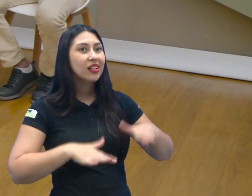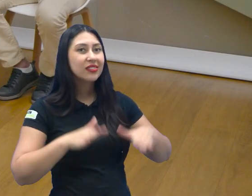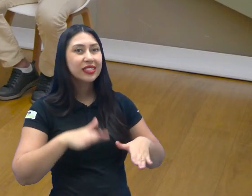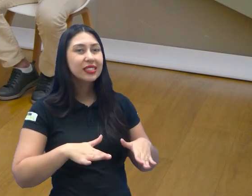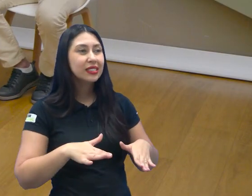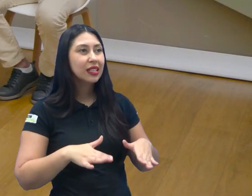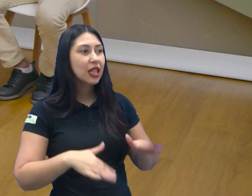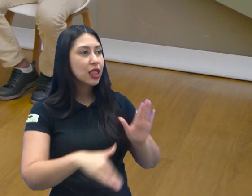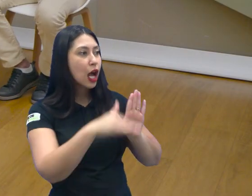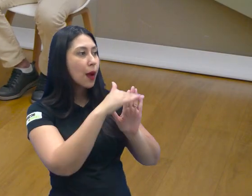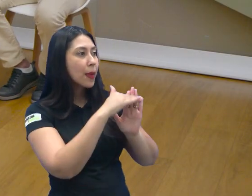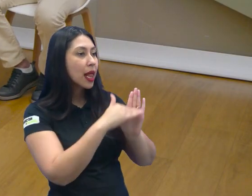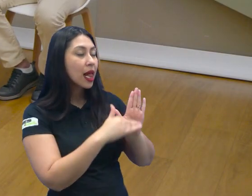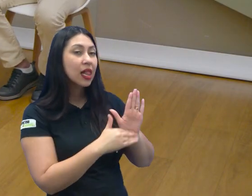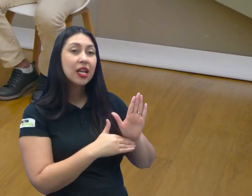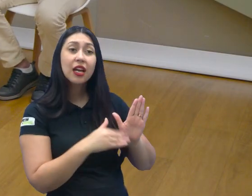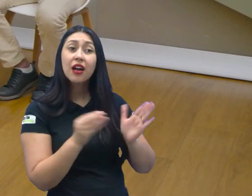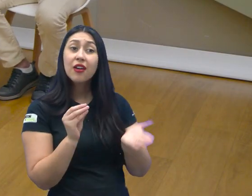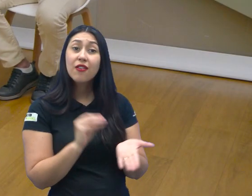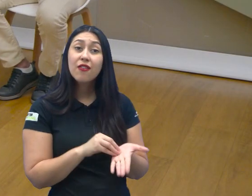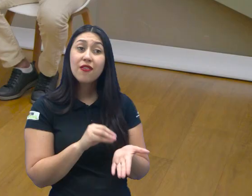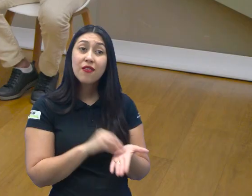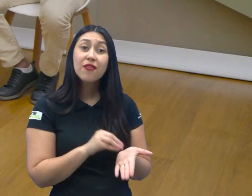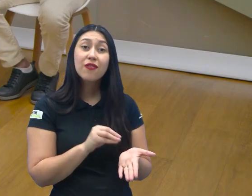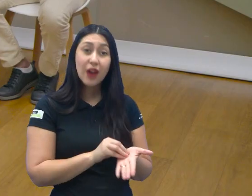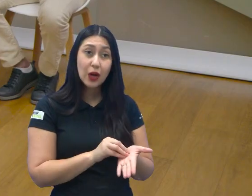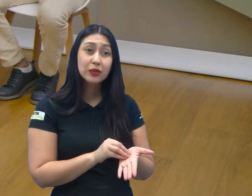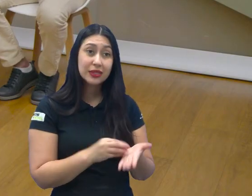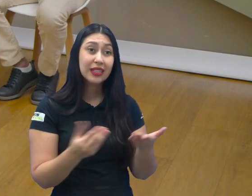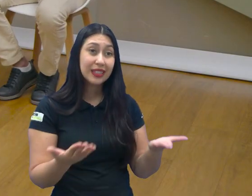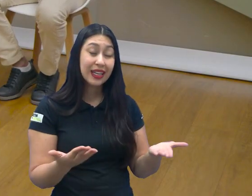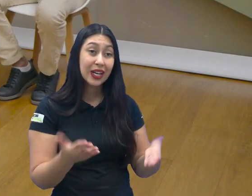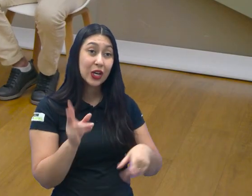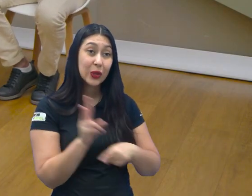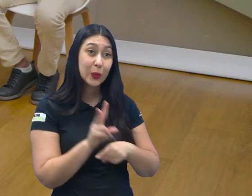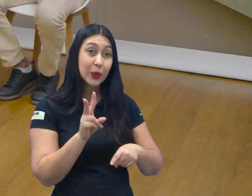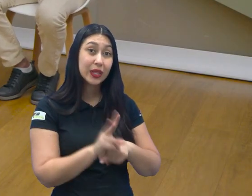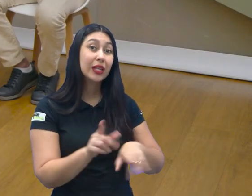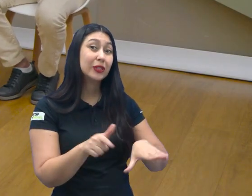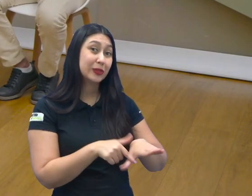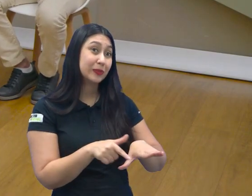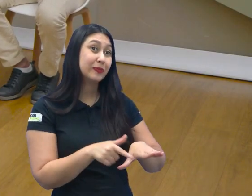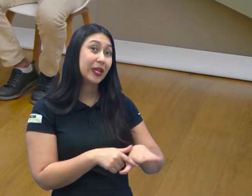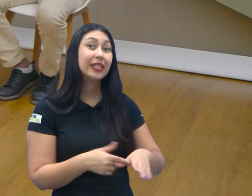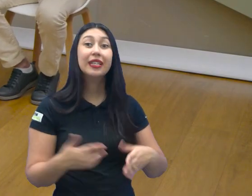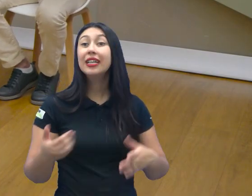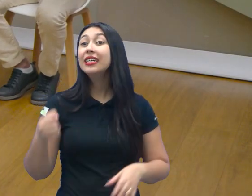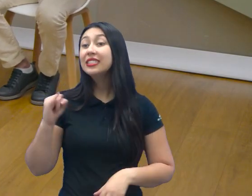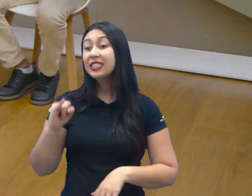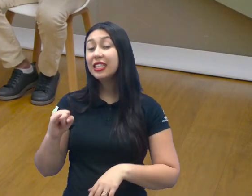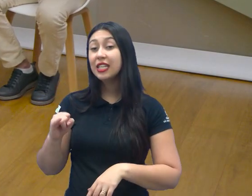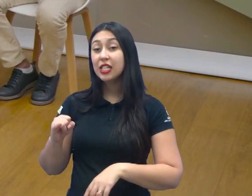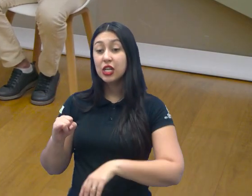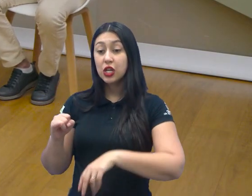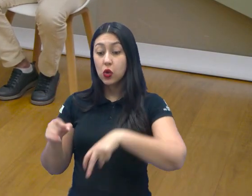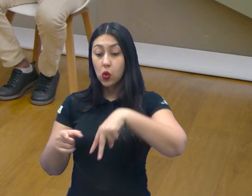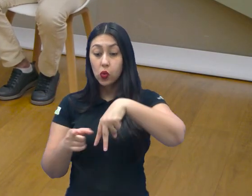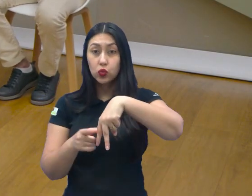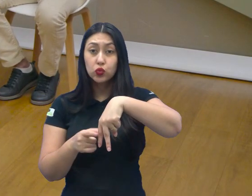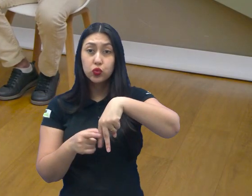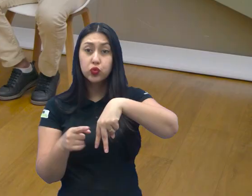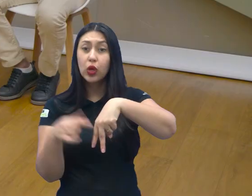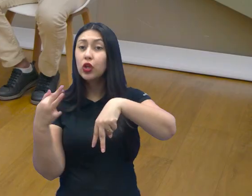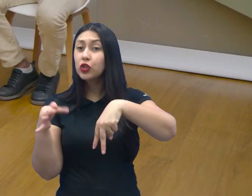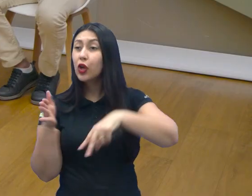lista de check-up um check-up com a saúde dos pés, ou com o ortopedista. Se o joelho dói, você procura o médico. Se o